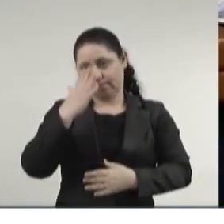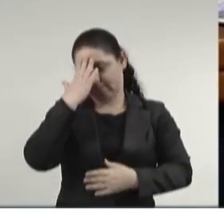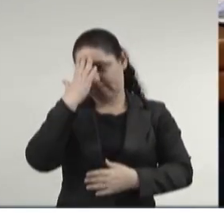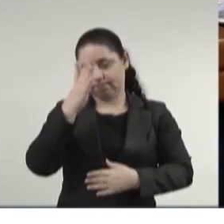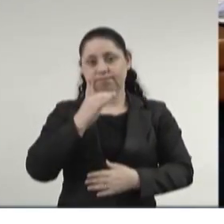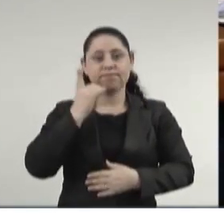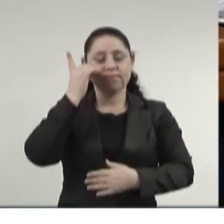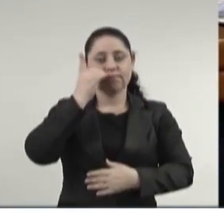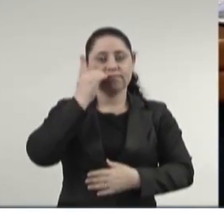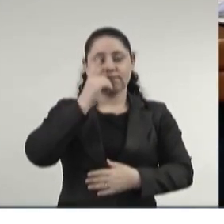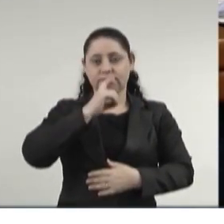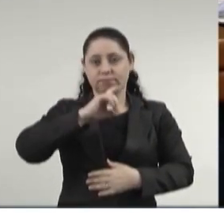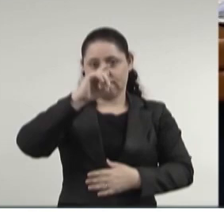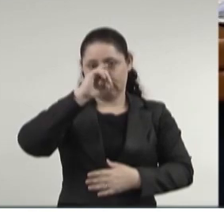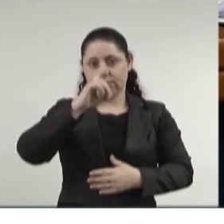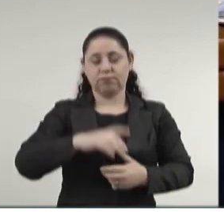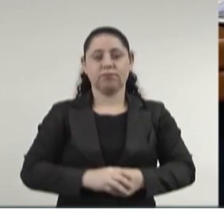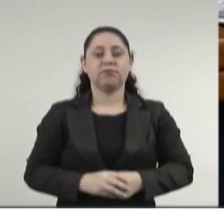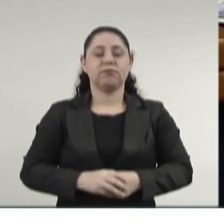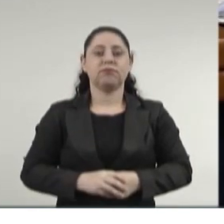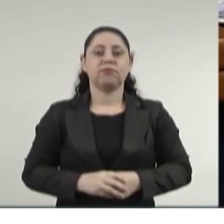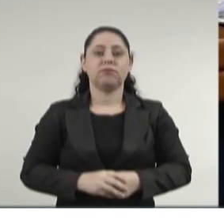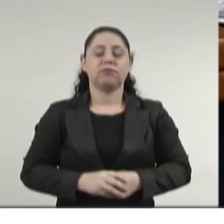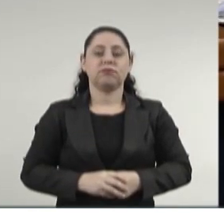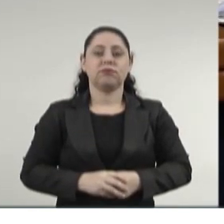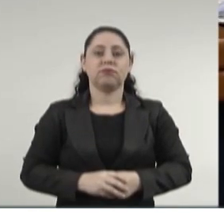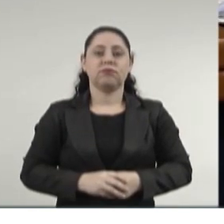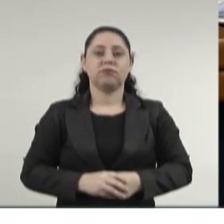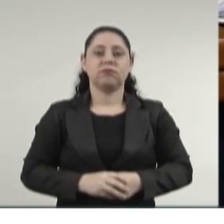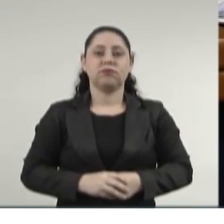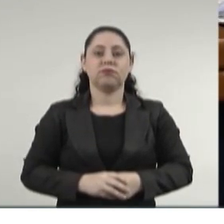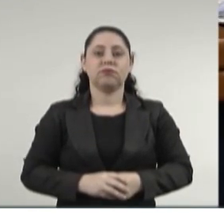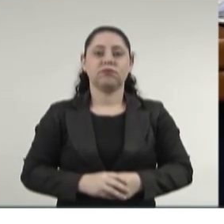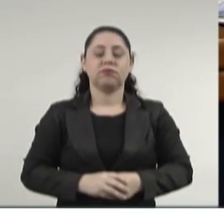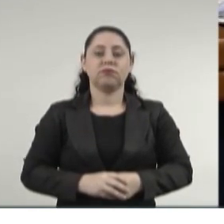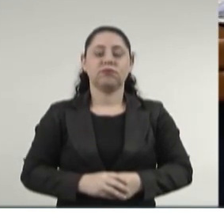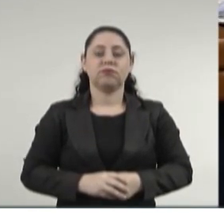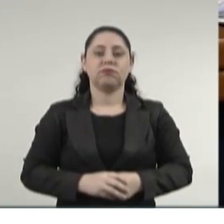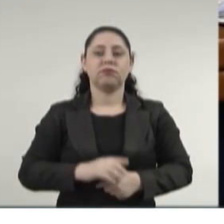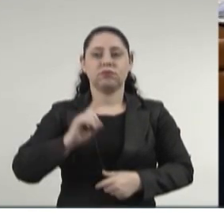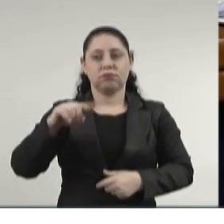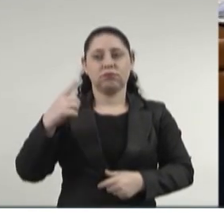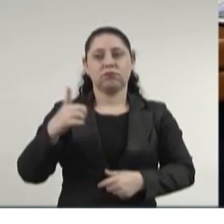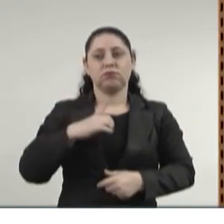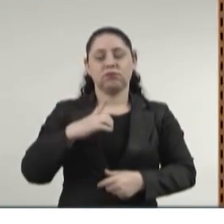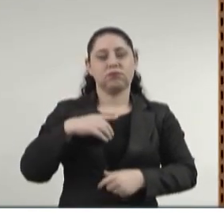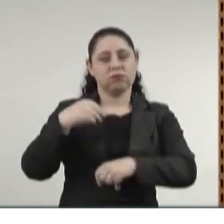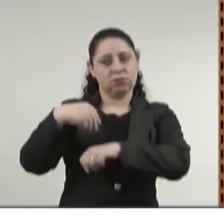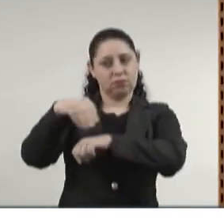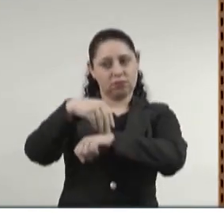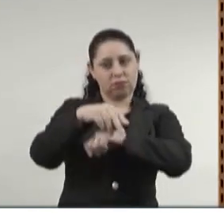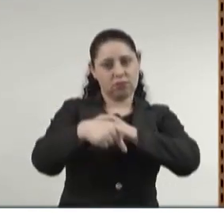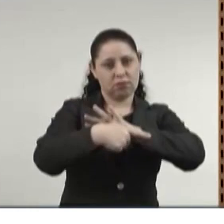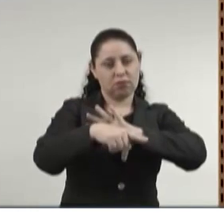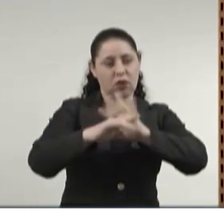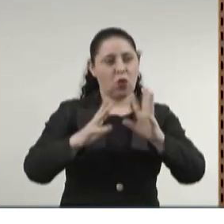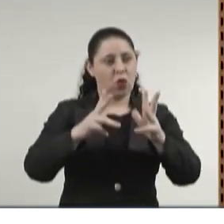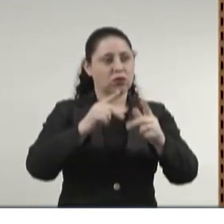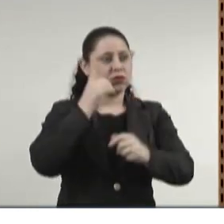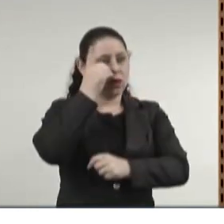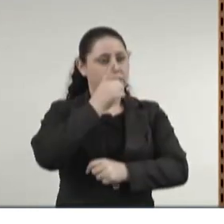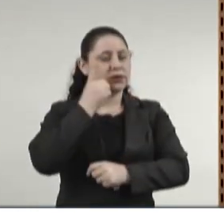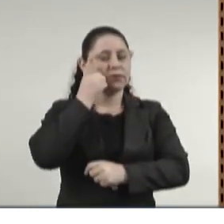Agradeço, deputado Zeca. E aqui, o segundo, depois nós estaremos encaminhando para todos